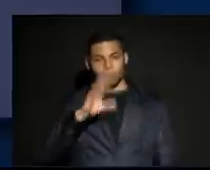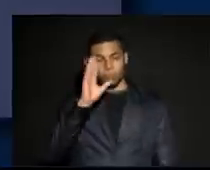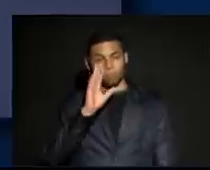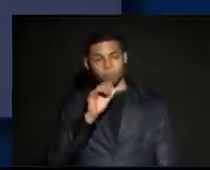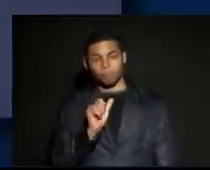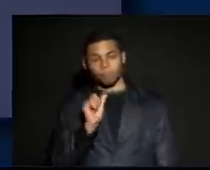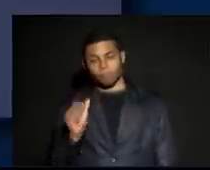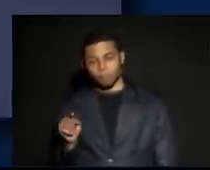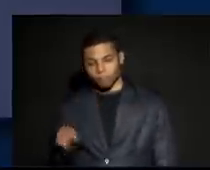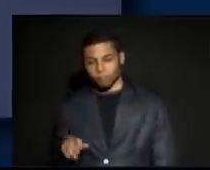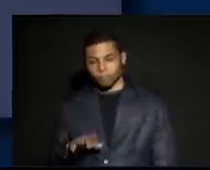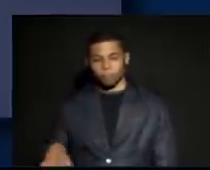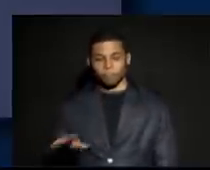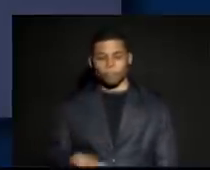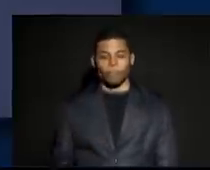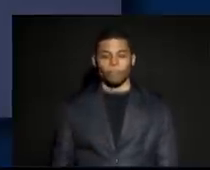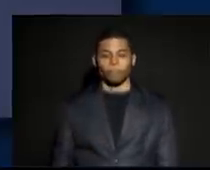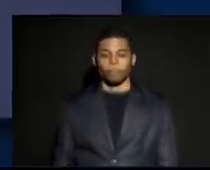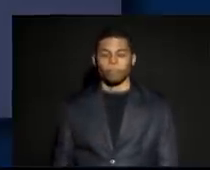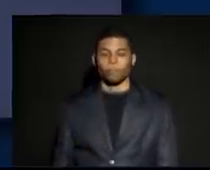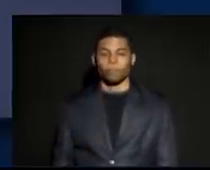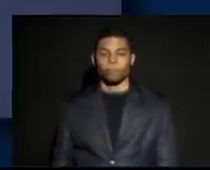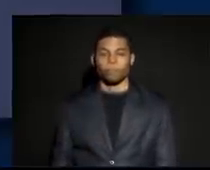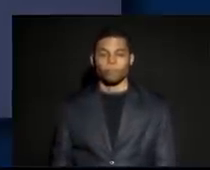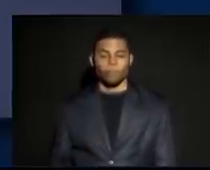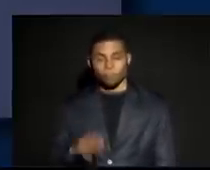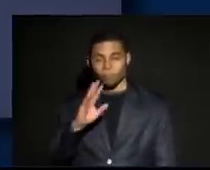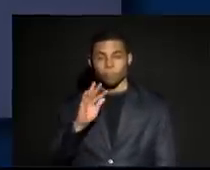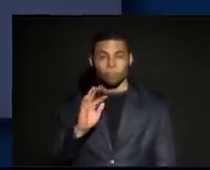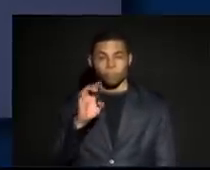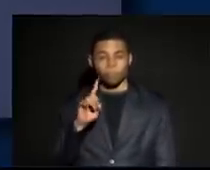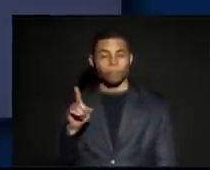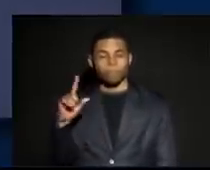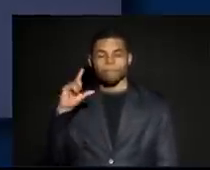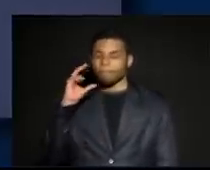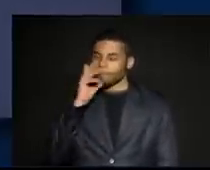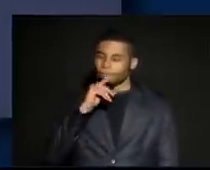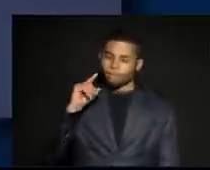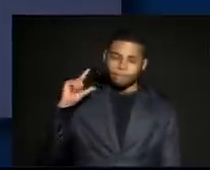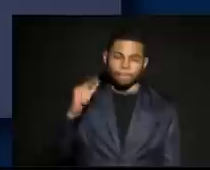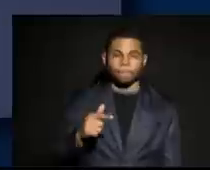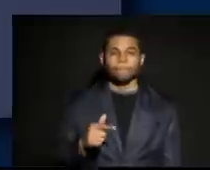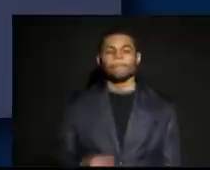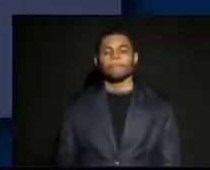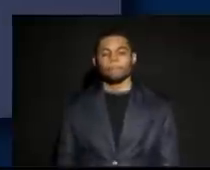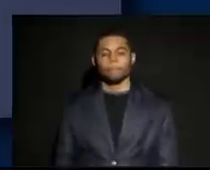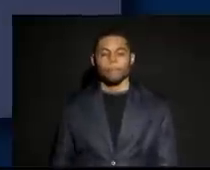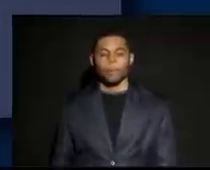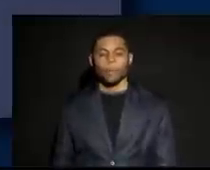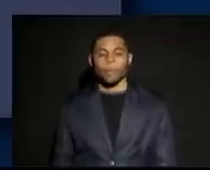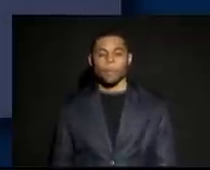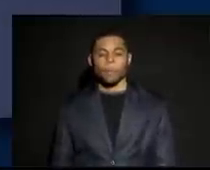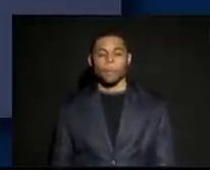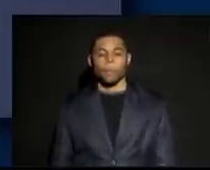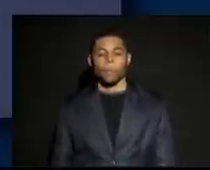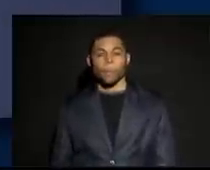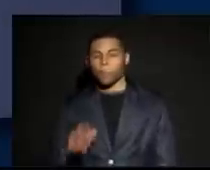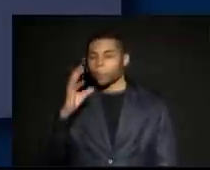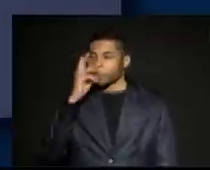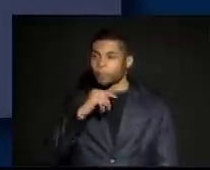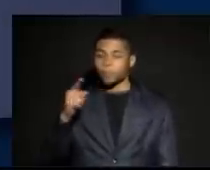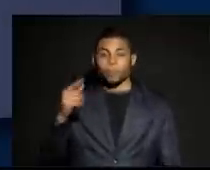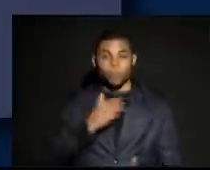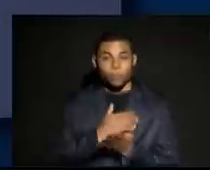até do que aqui eu diria e eu acho que o fé dele demorou para poder